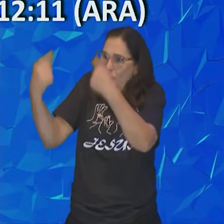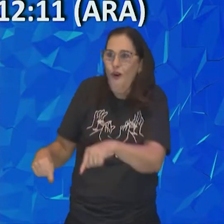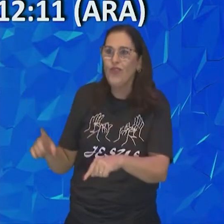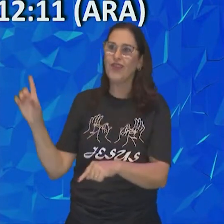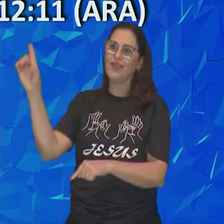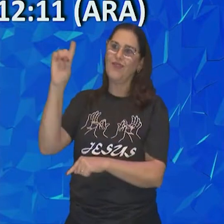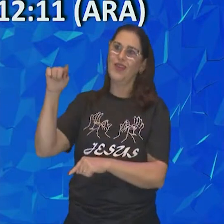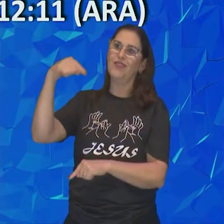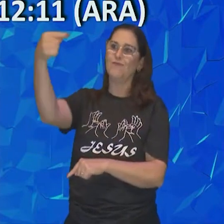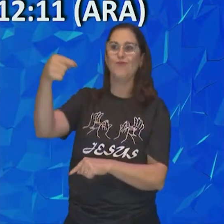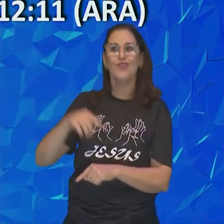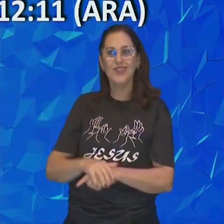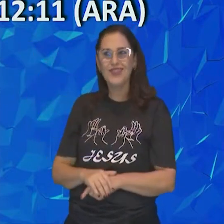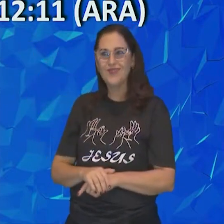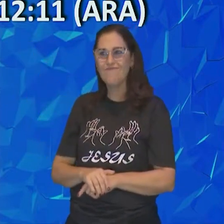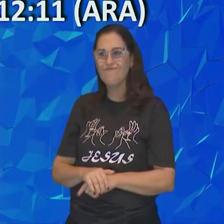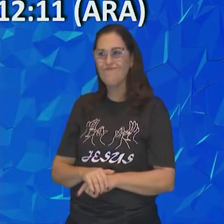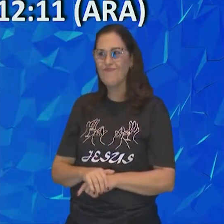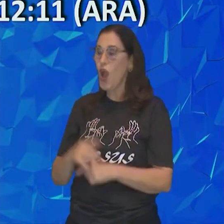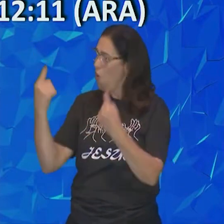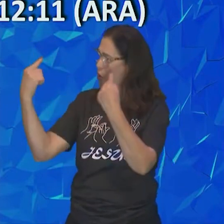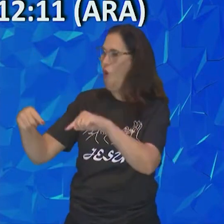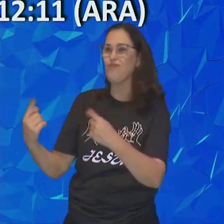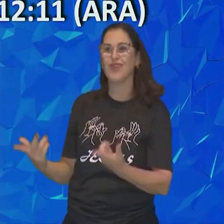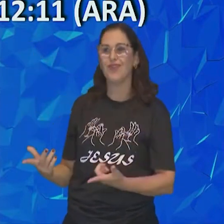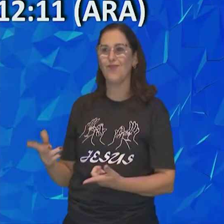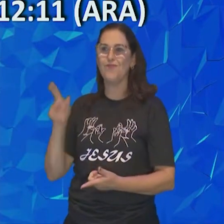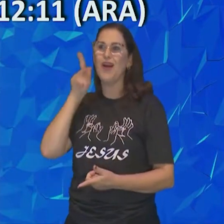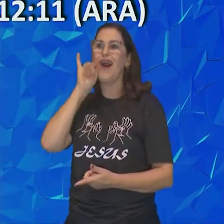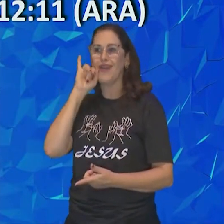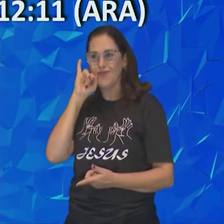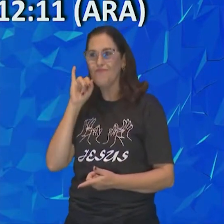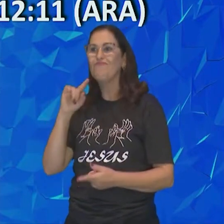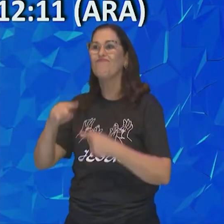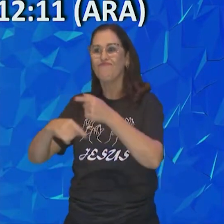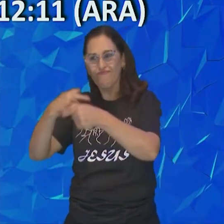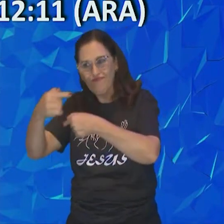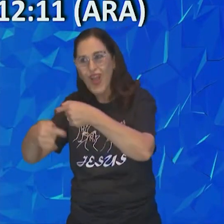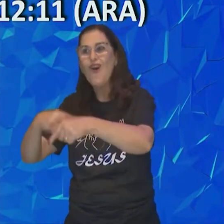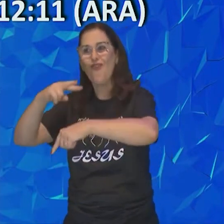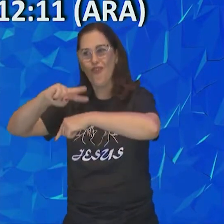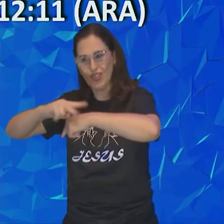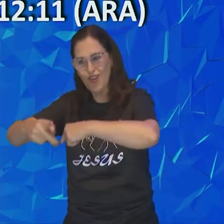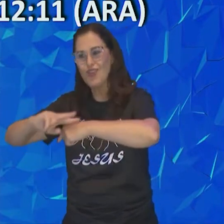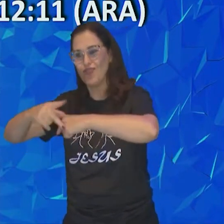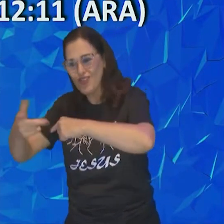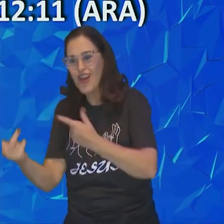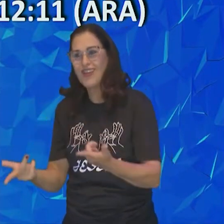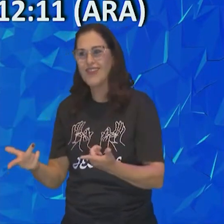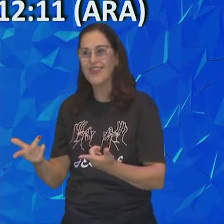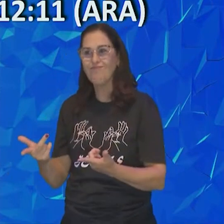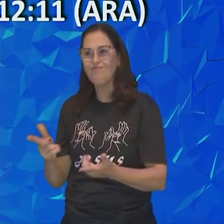Davi depois. Se levantou contra Davi. E aí ele disse mais ainda,